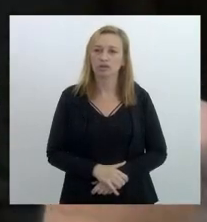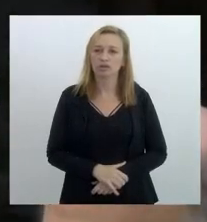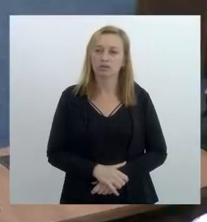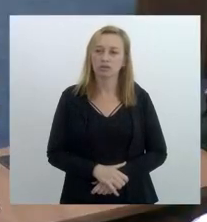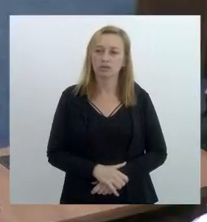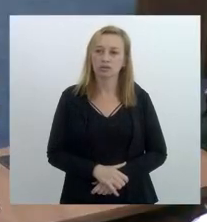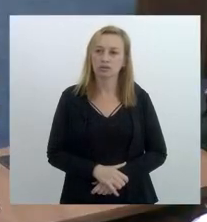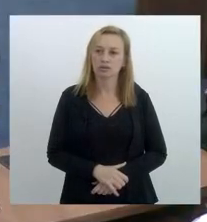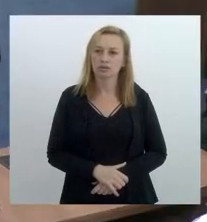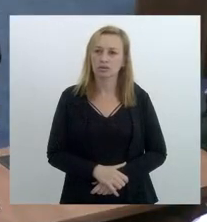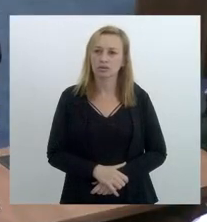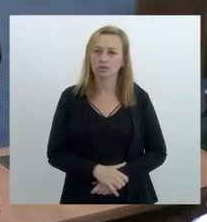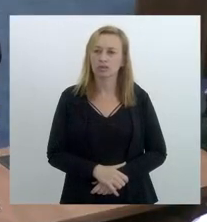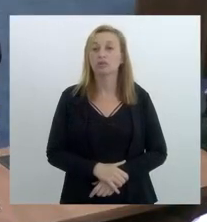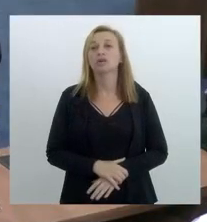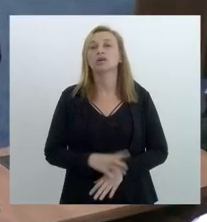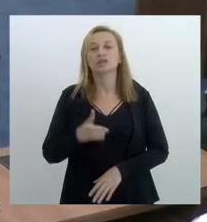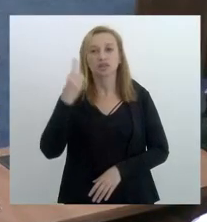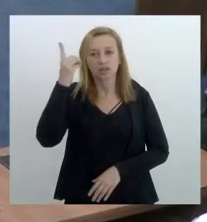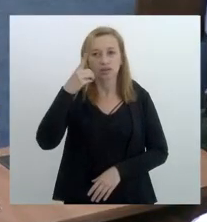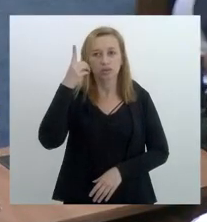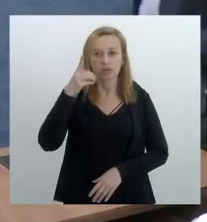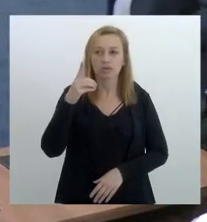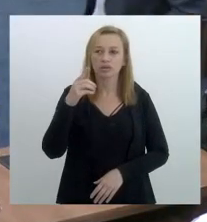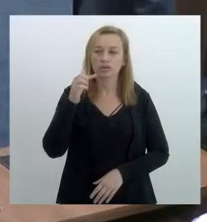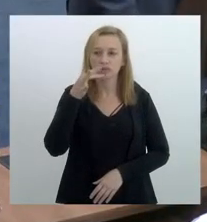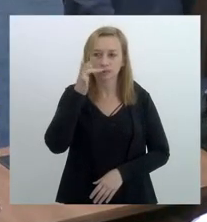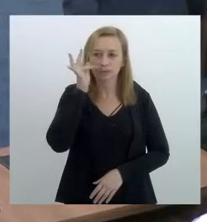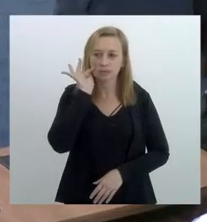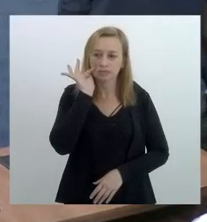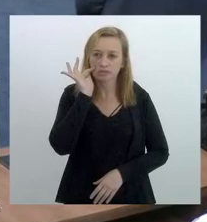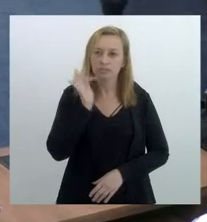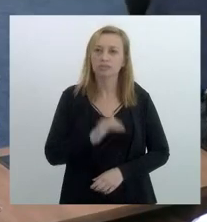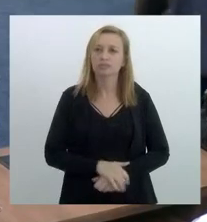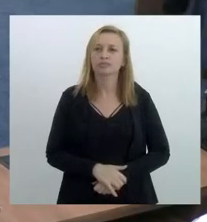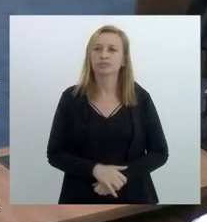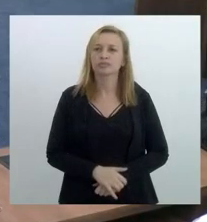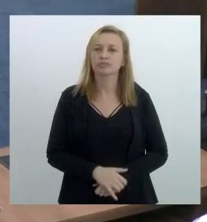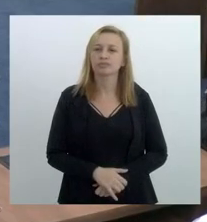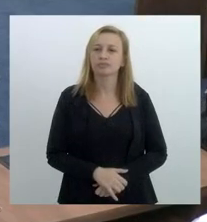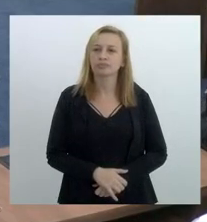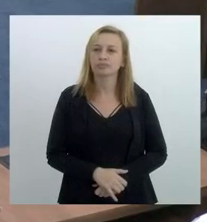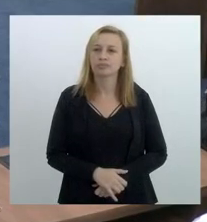Se, não há problema. Então, deputado Serafini.